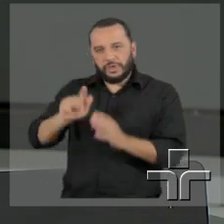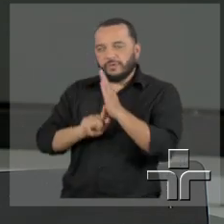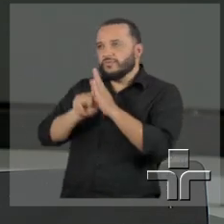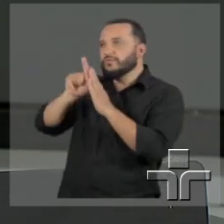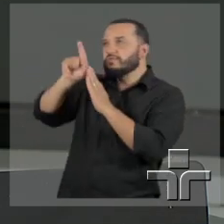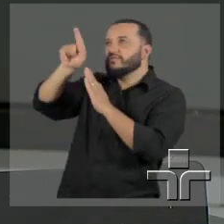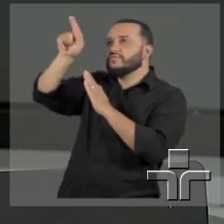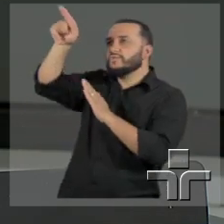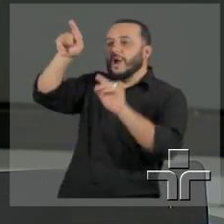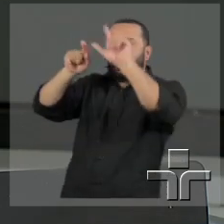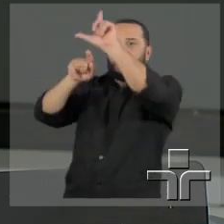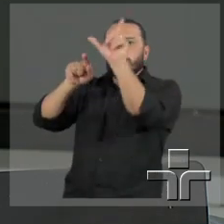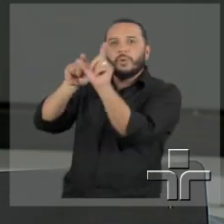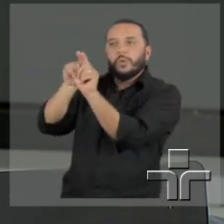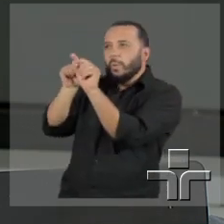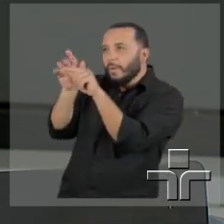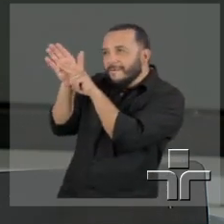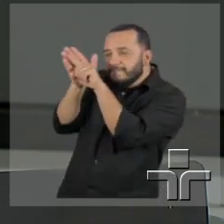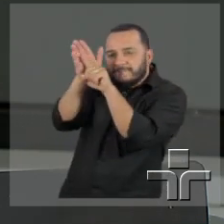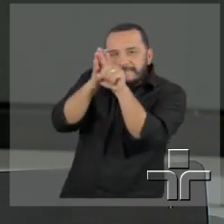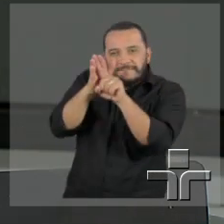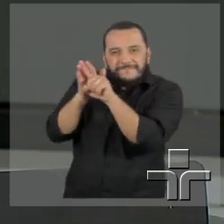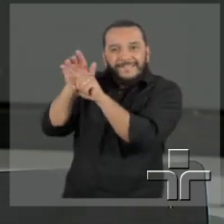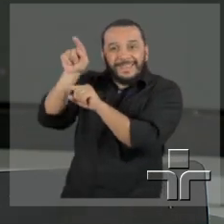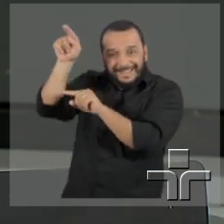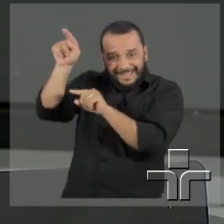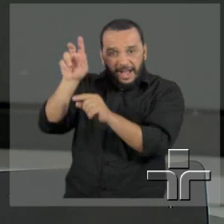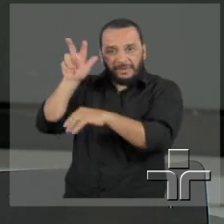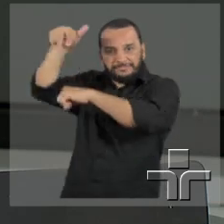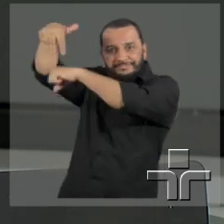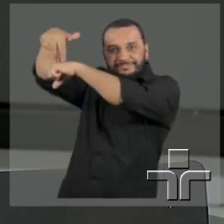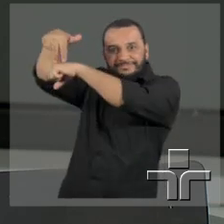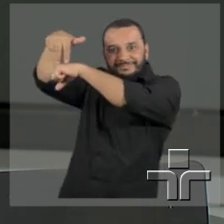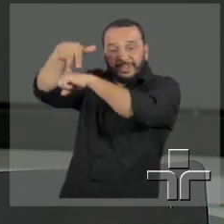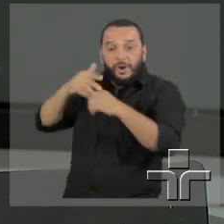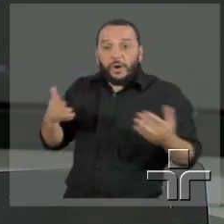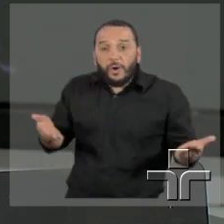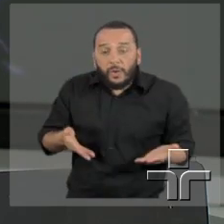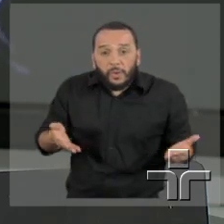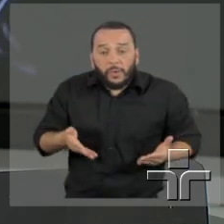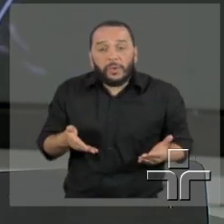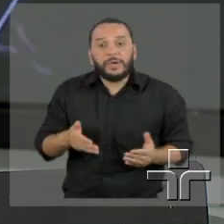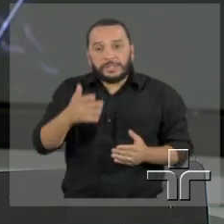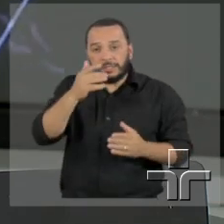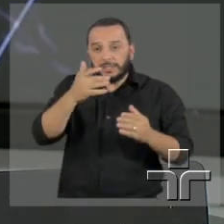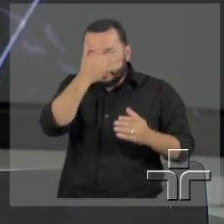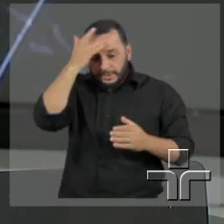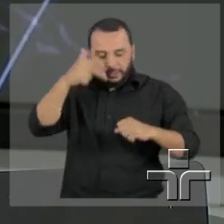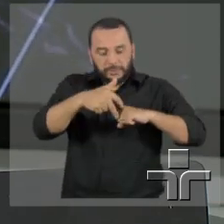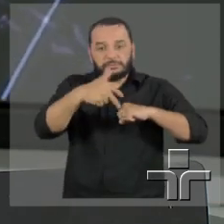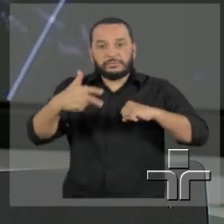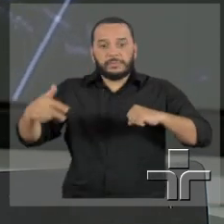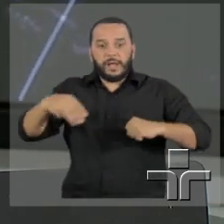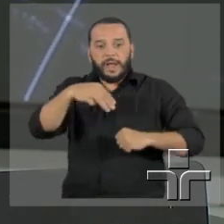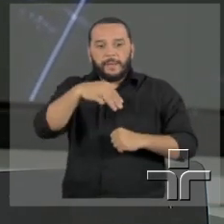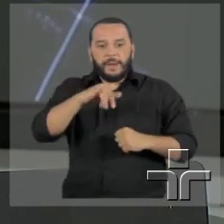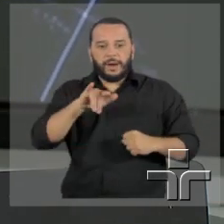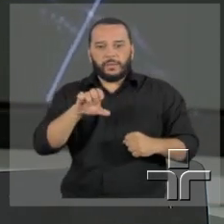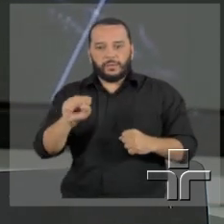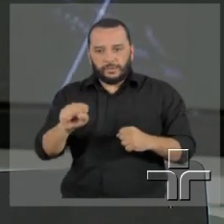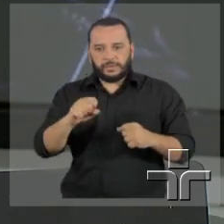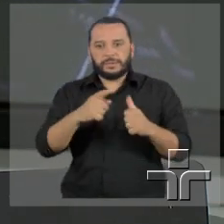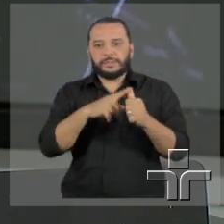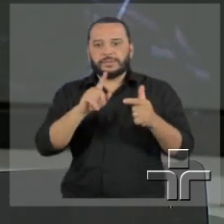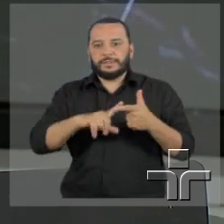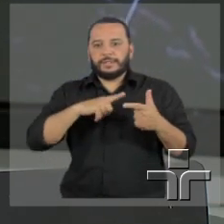mais complexa exploração feita pelo homem. E hoje, os astronautas que integraram a missão Apollo 11, Michael Collins e Edwin Aldrin, foram à